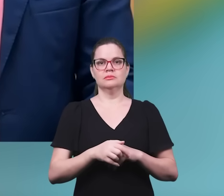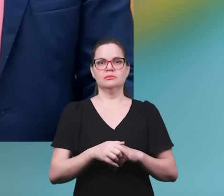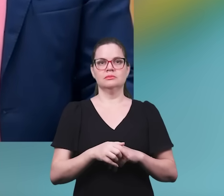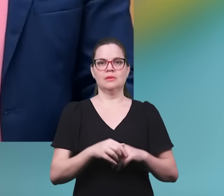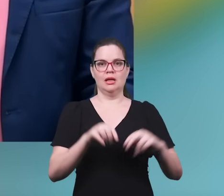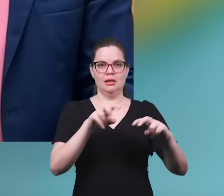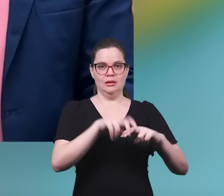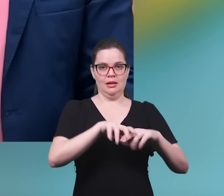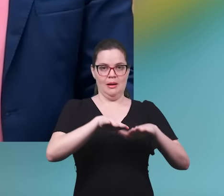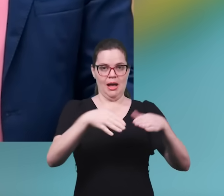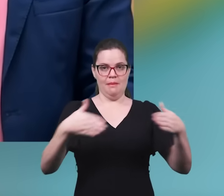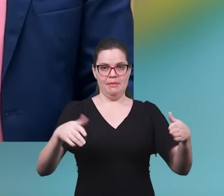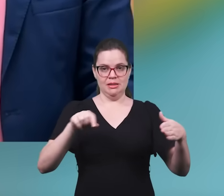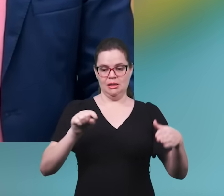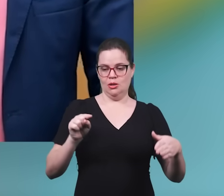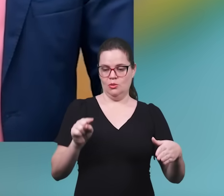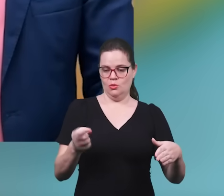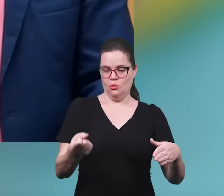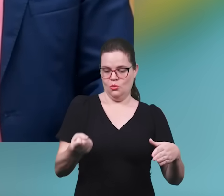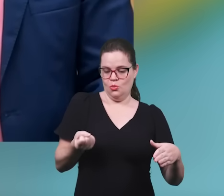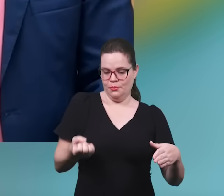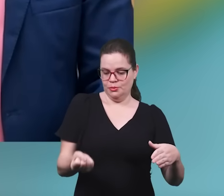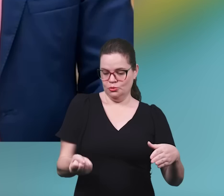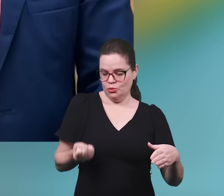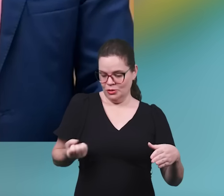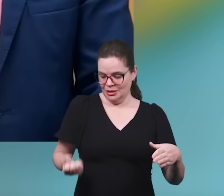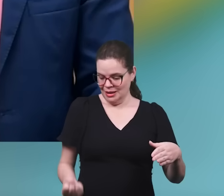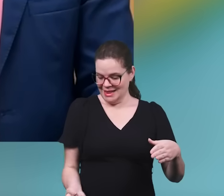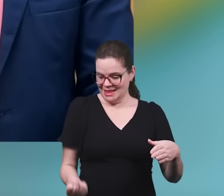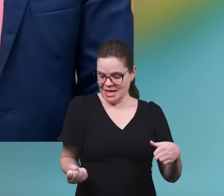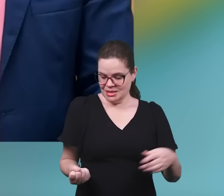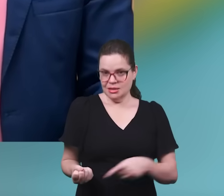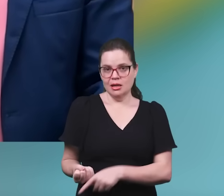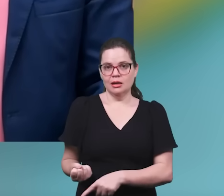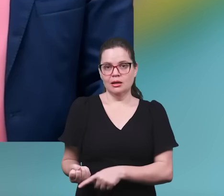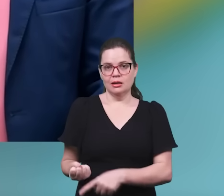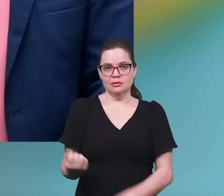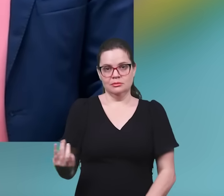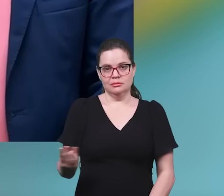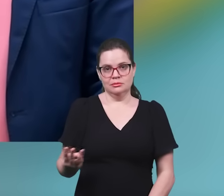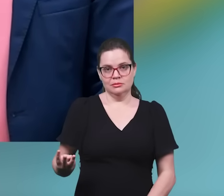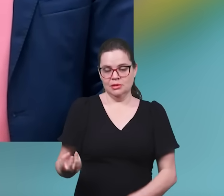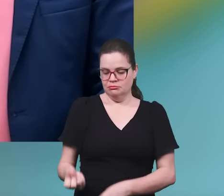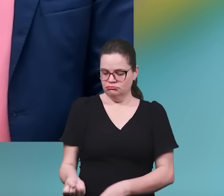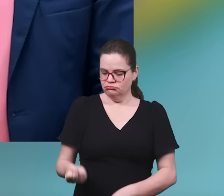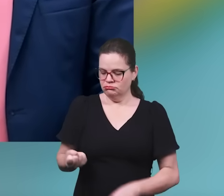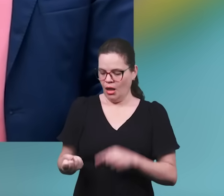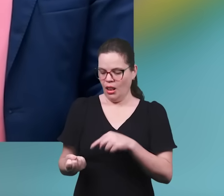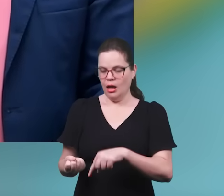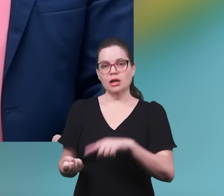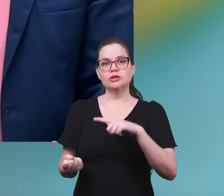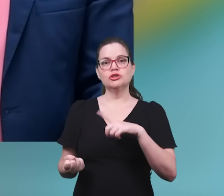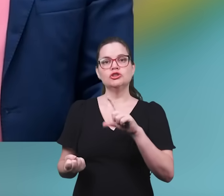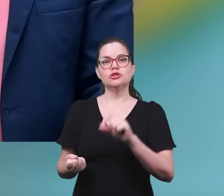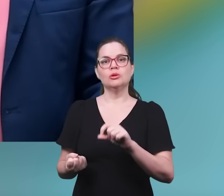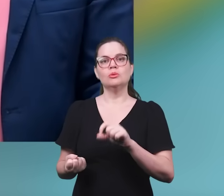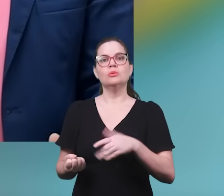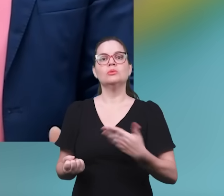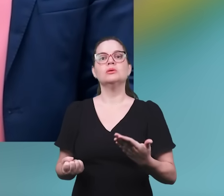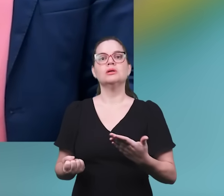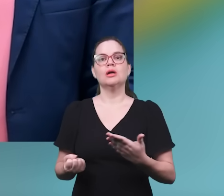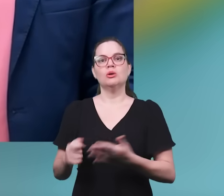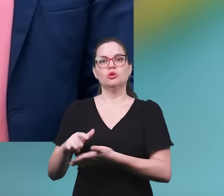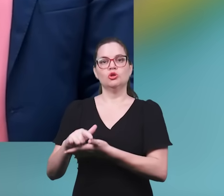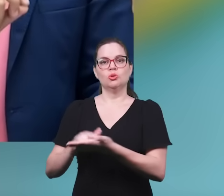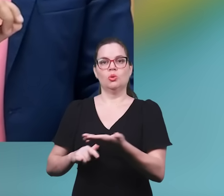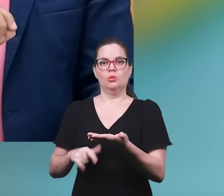na terceira gaveta, havia um documento que ele precisava